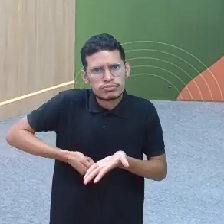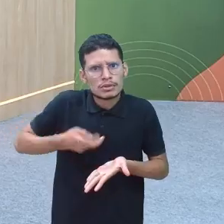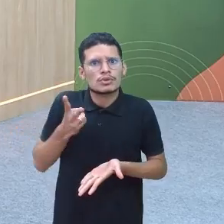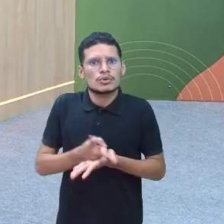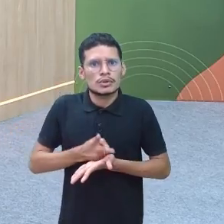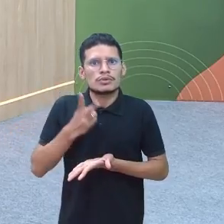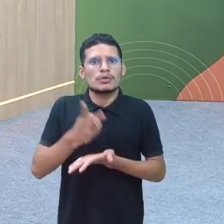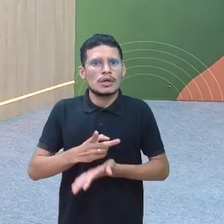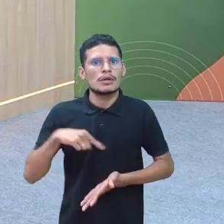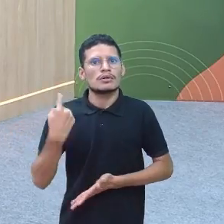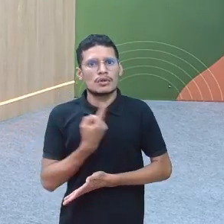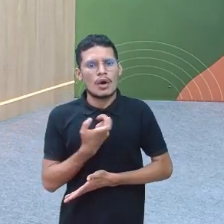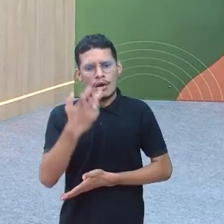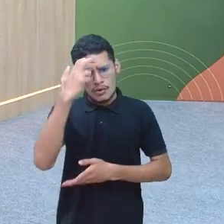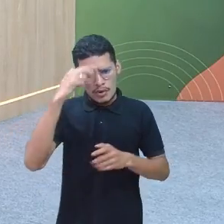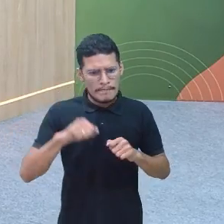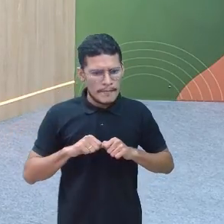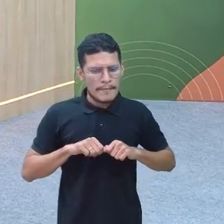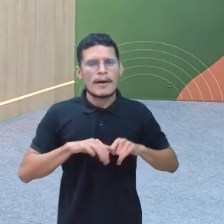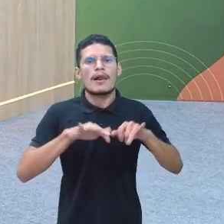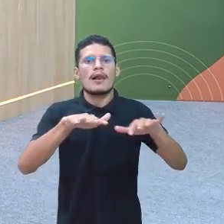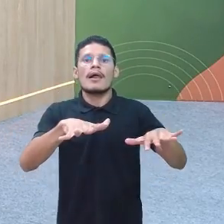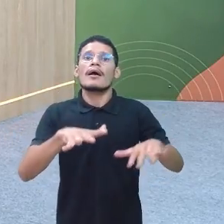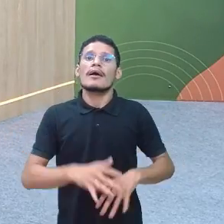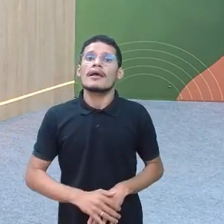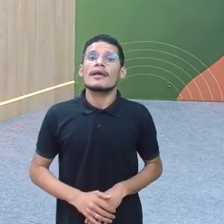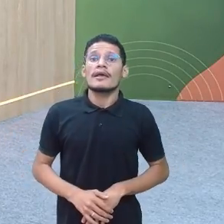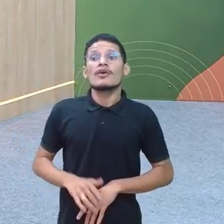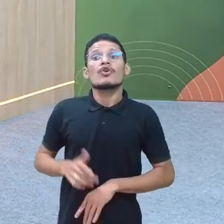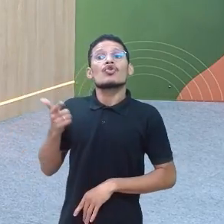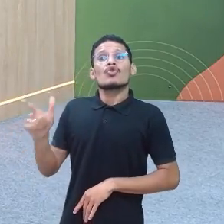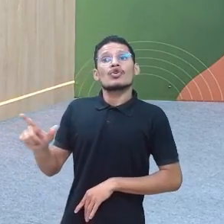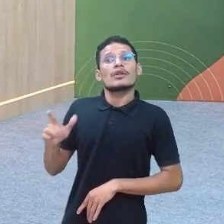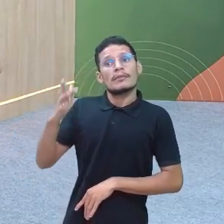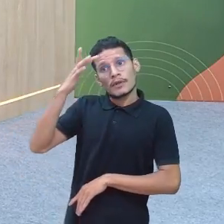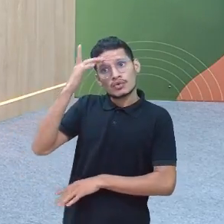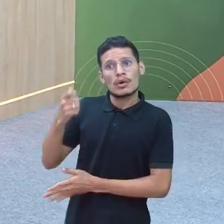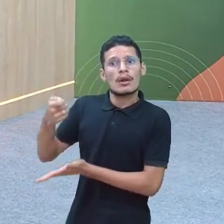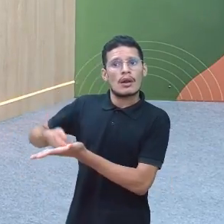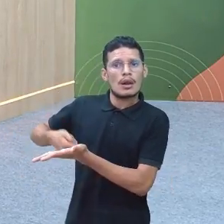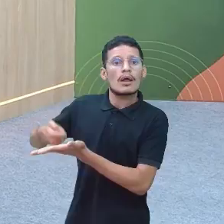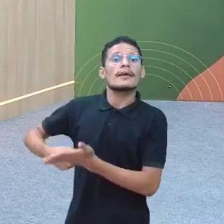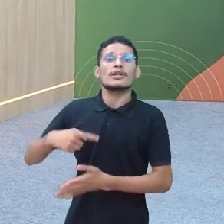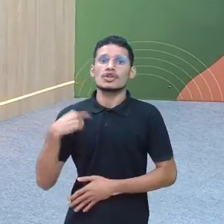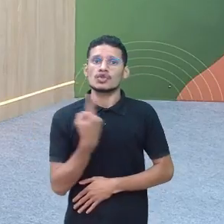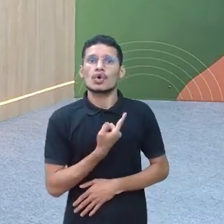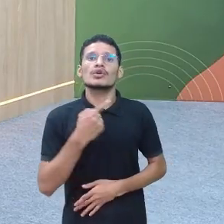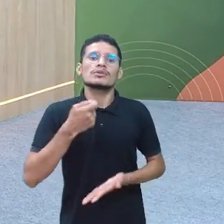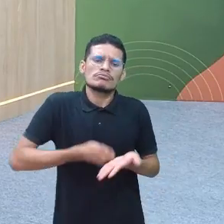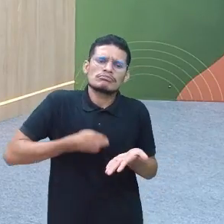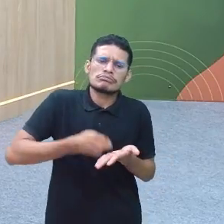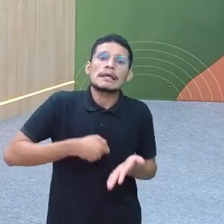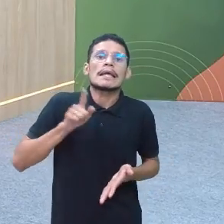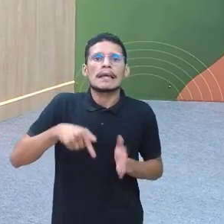de disseminar a nossa cultura. E eles estavam lá, por isso que ele é considerado o rei do